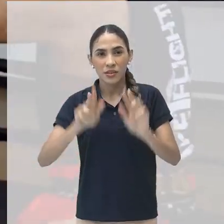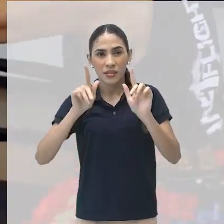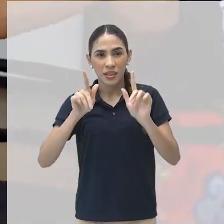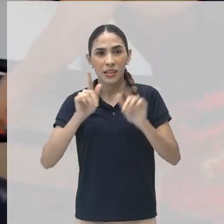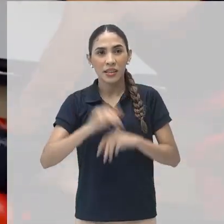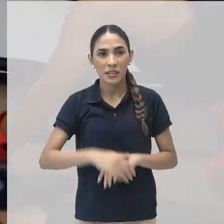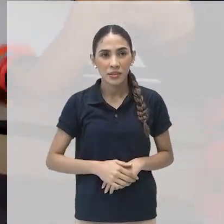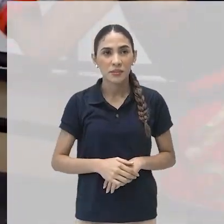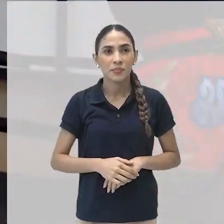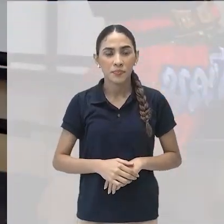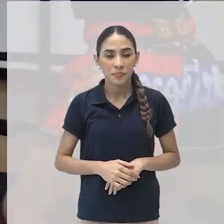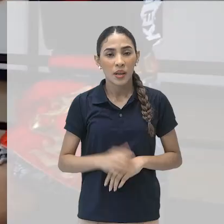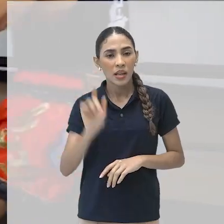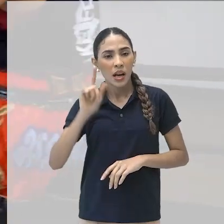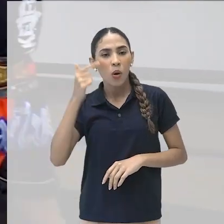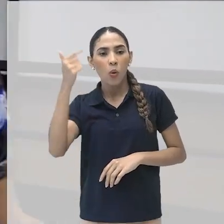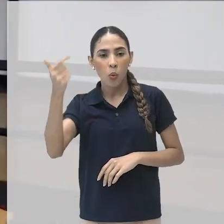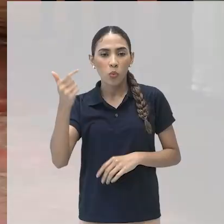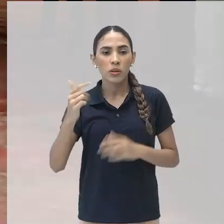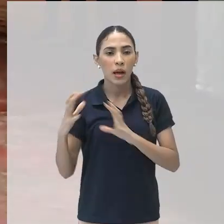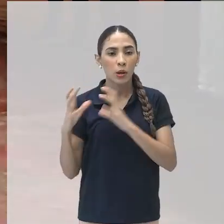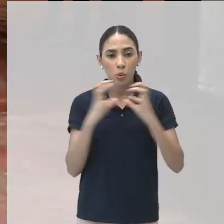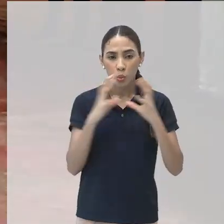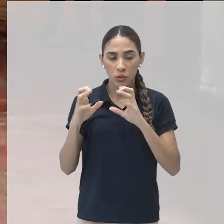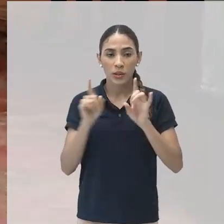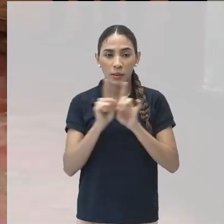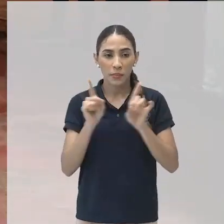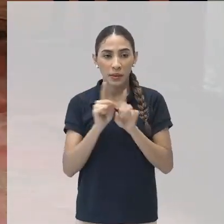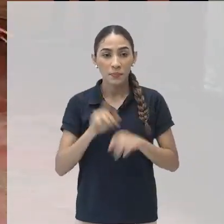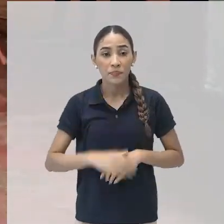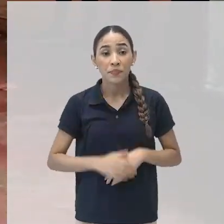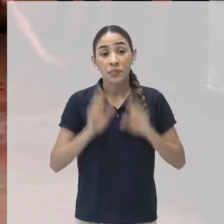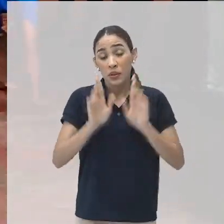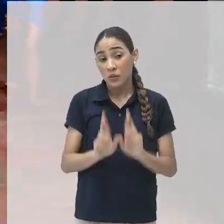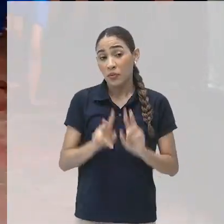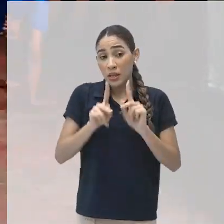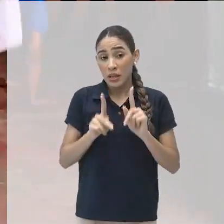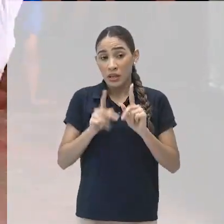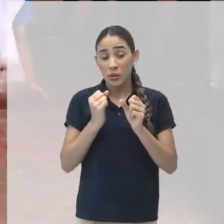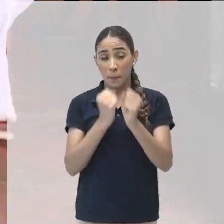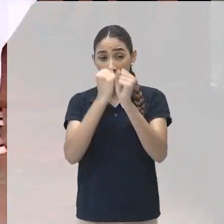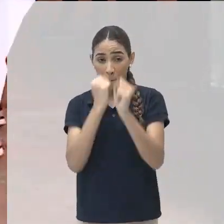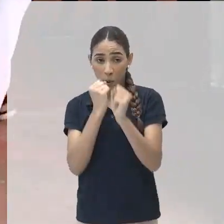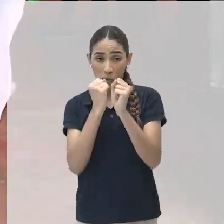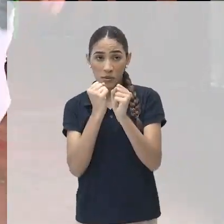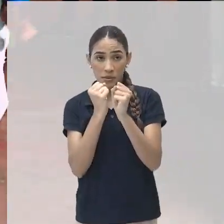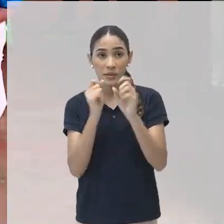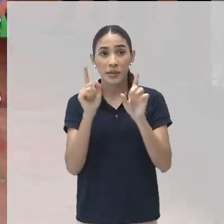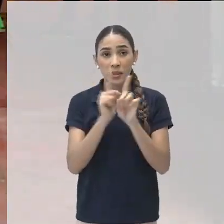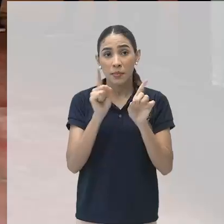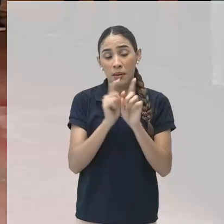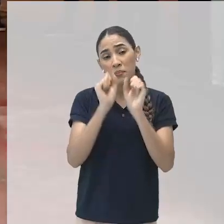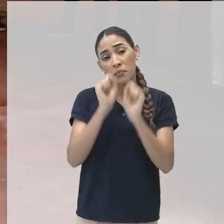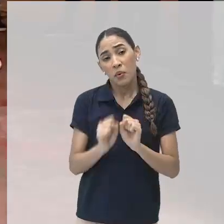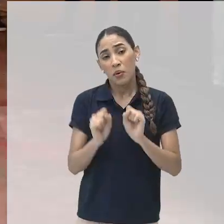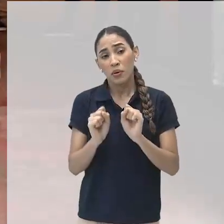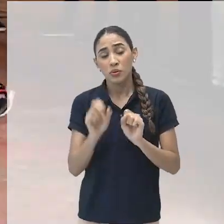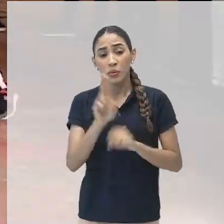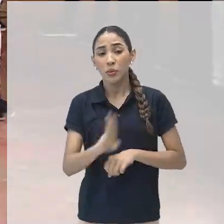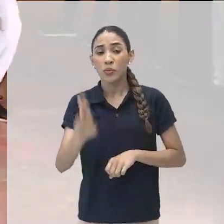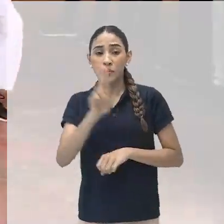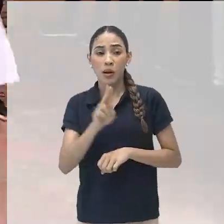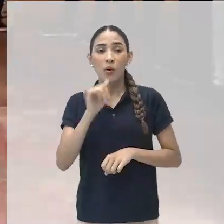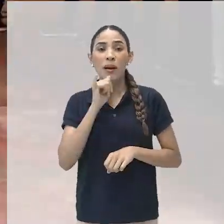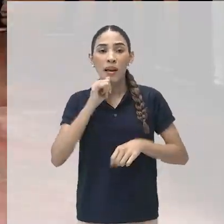diferenciadas das demais lutas também. Diferente do boxe, Nesse estilo de luta, pode-se utilizar